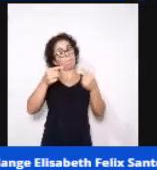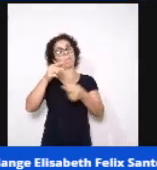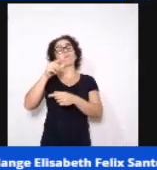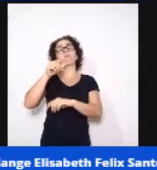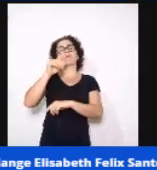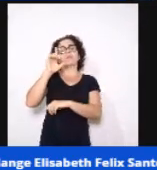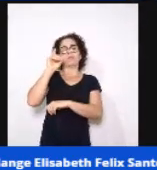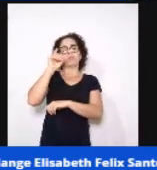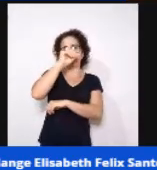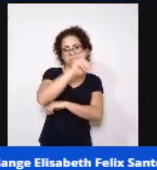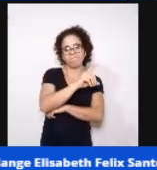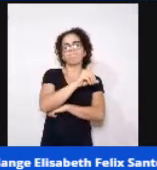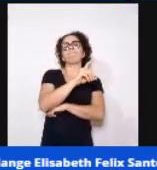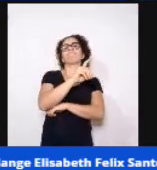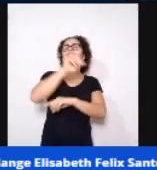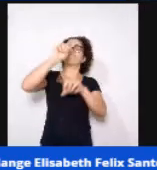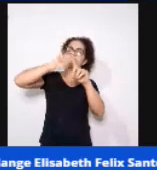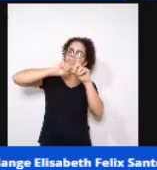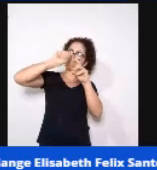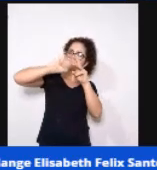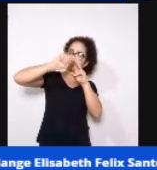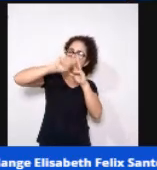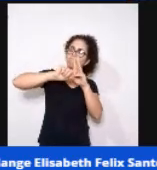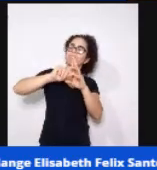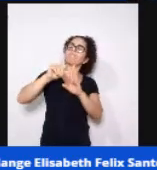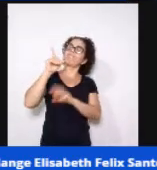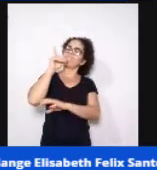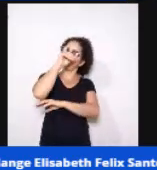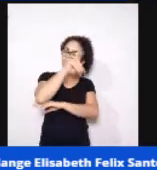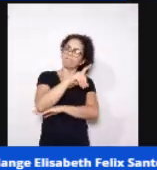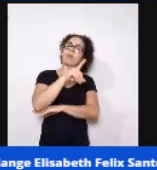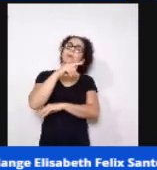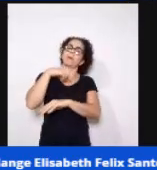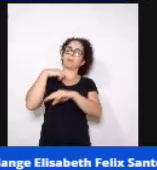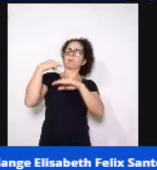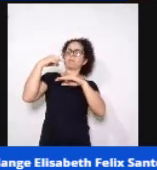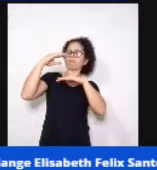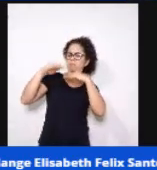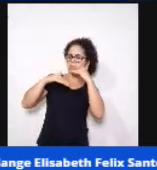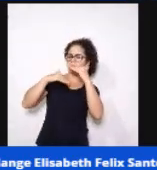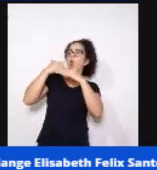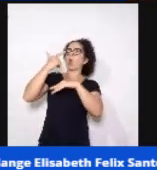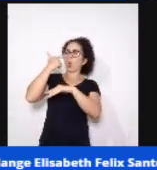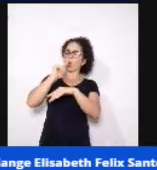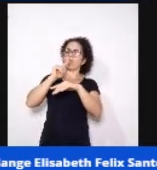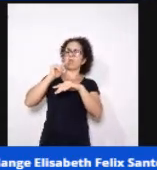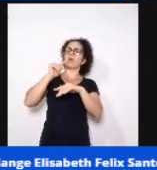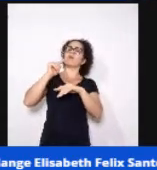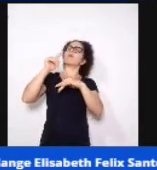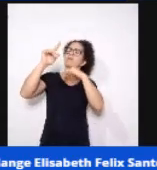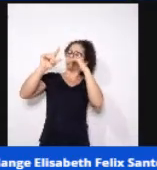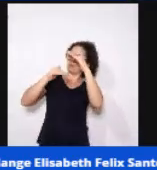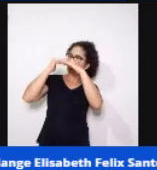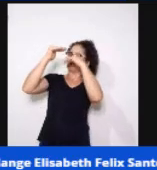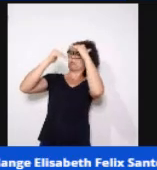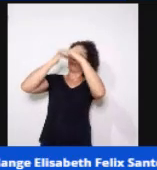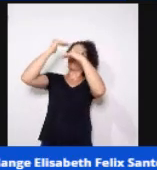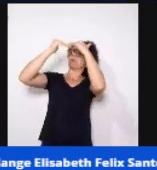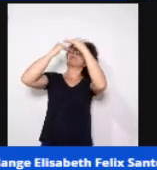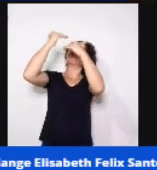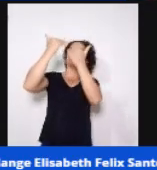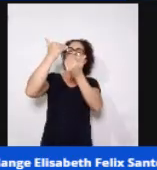bem complicados, mas me permitiu crescer, me permitiu ser um novo Rafael e de entender que as coisas elas